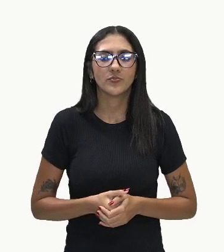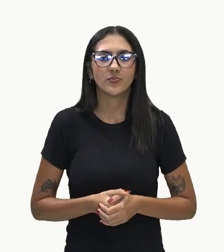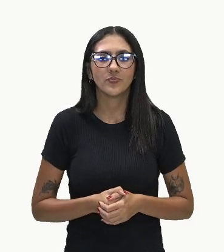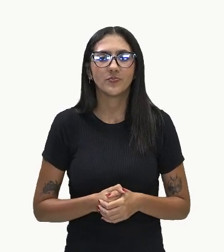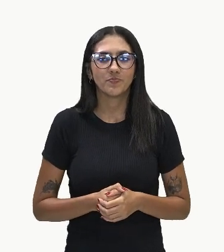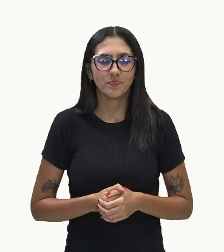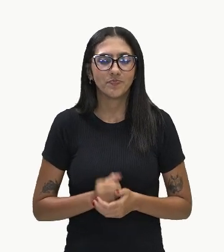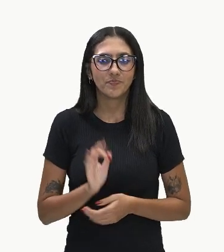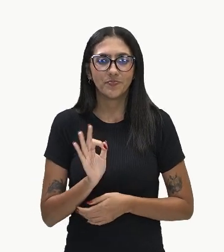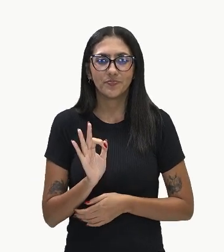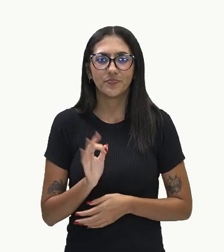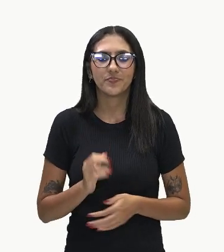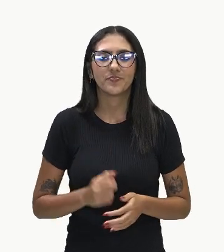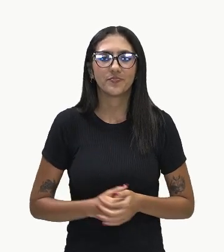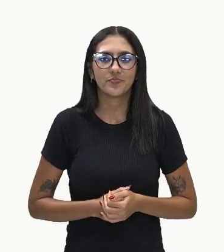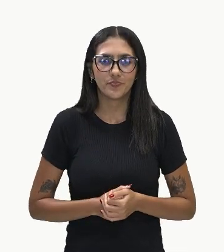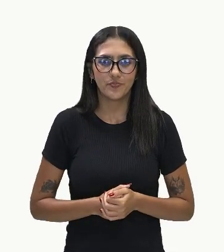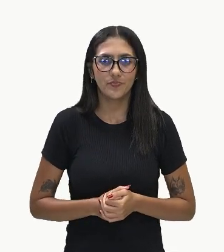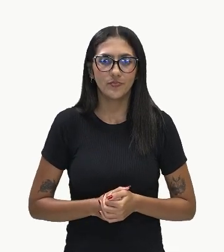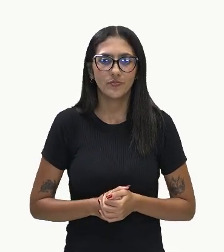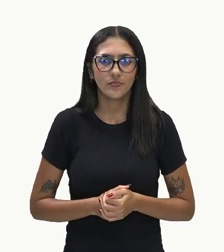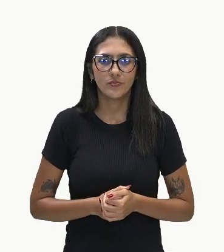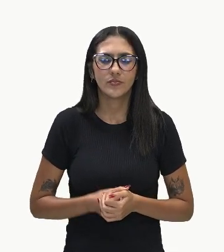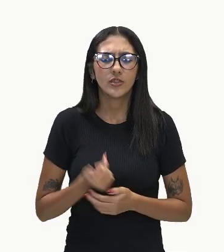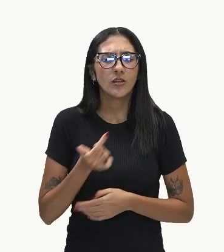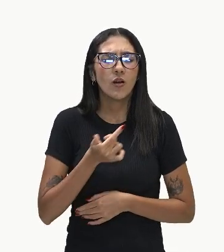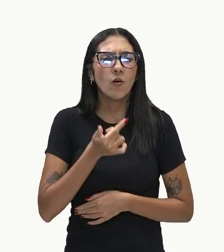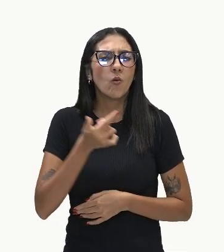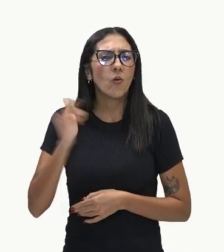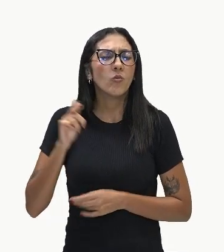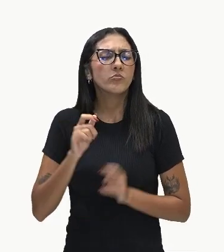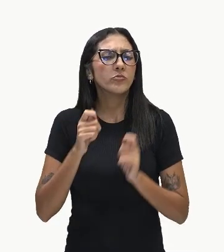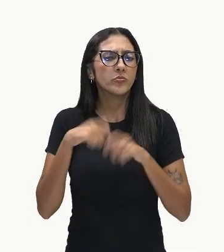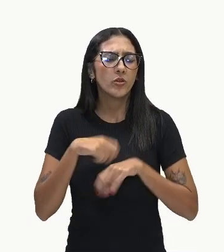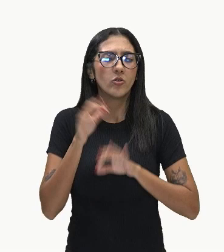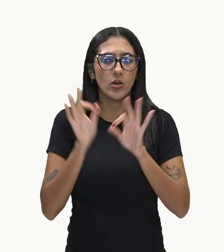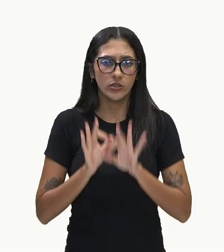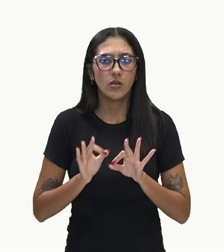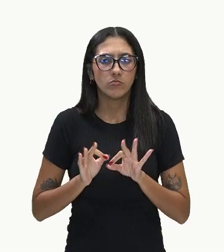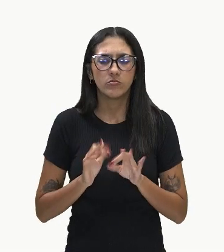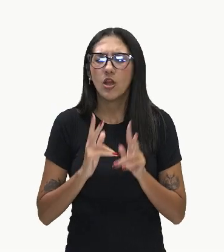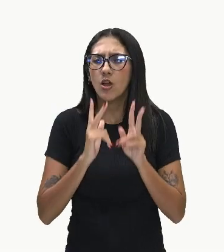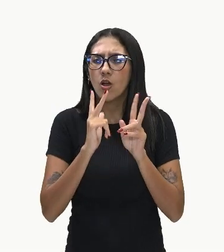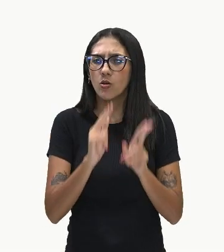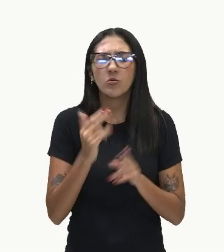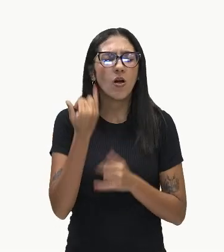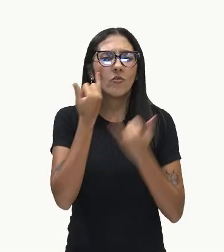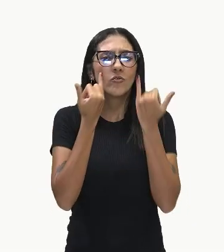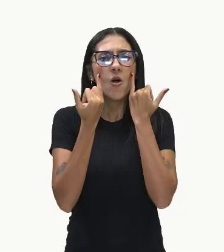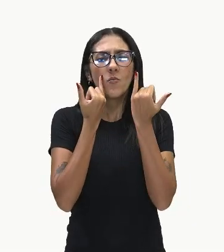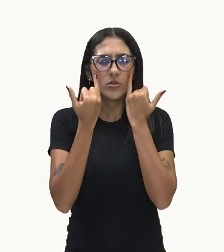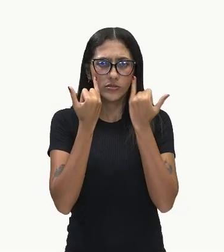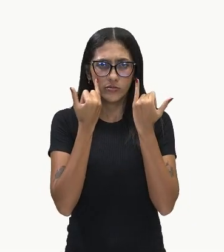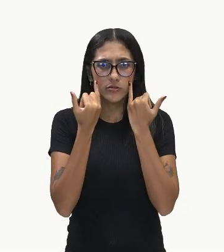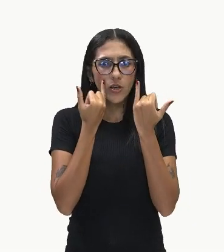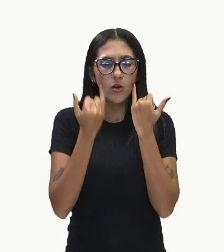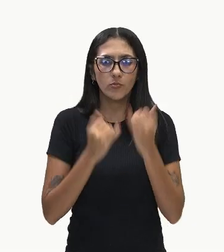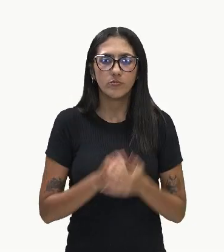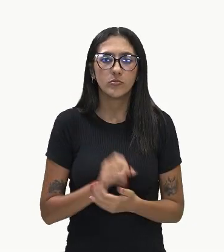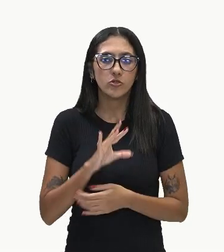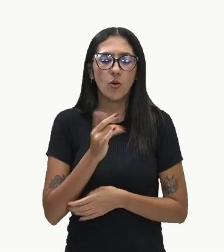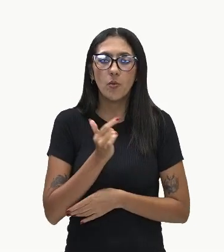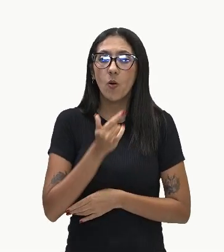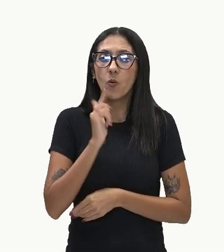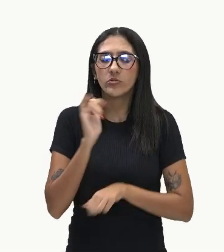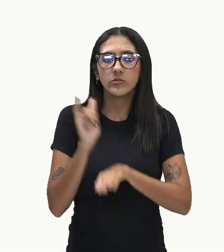Tá bom? A outra forma da gente fazer, vamos aqui pegar as mesmas informações, tá? É o mesmo problema, eu só vou resolver agora por uma